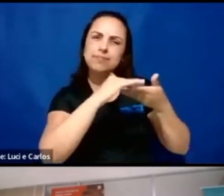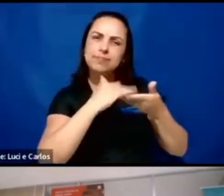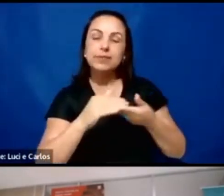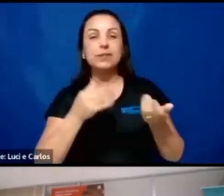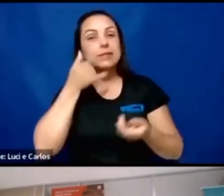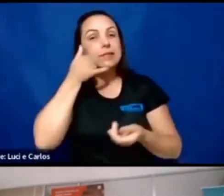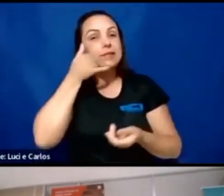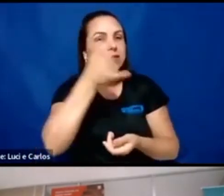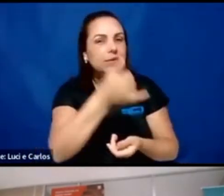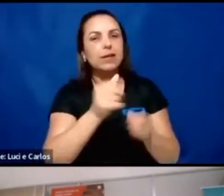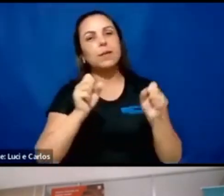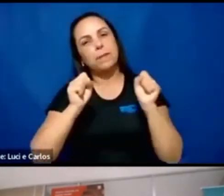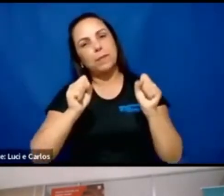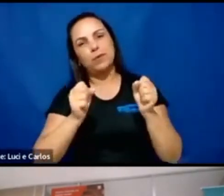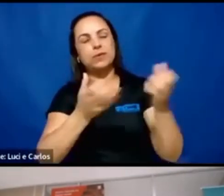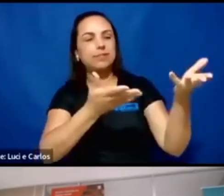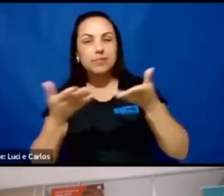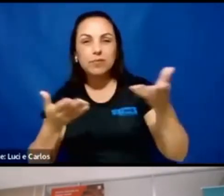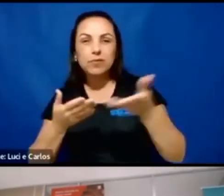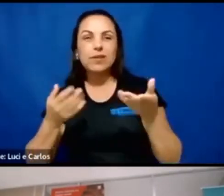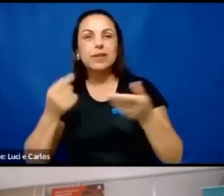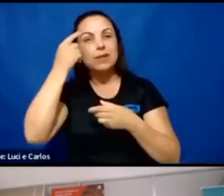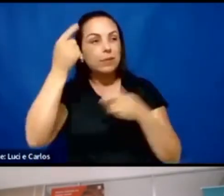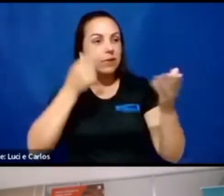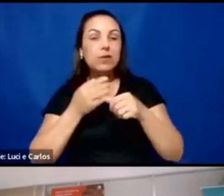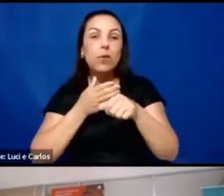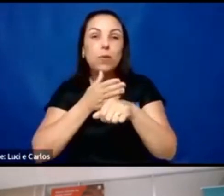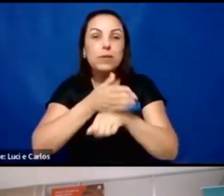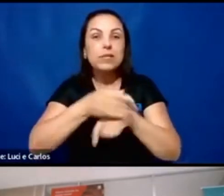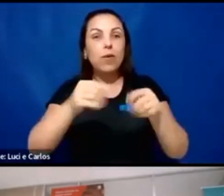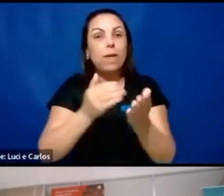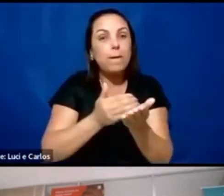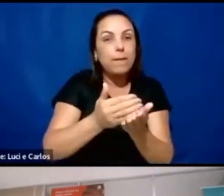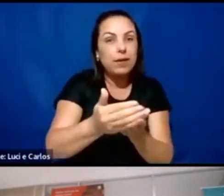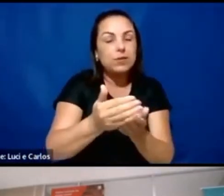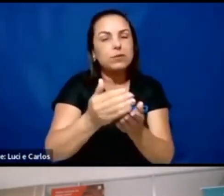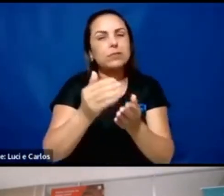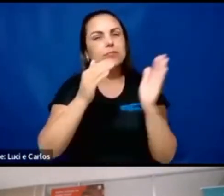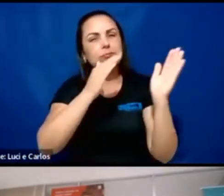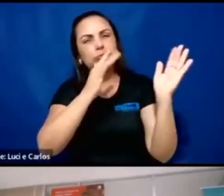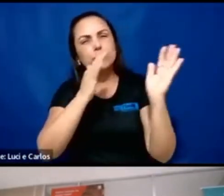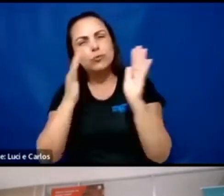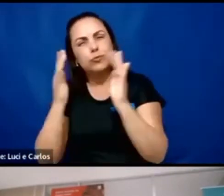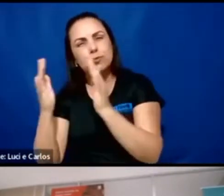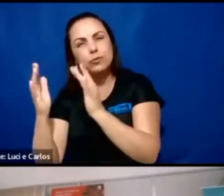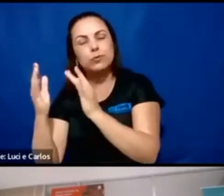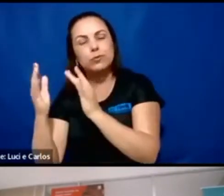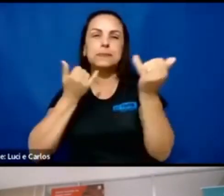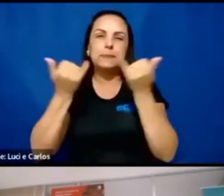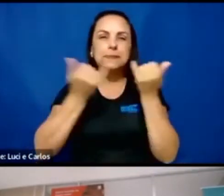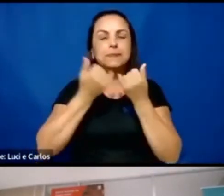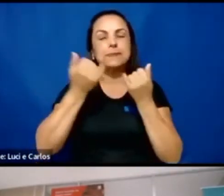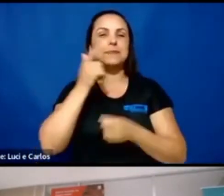WhatsApp. É muito importante que eles adentrem desde o início para que vejam toda a condução da reunião,